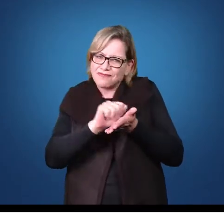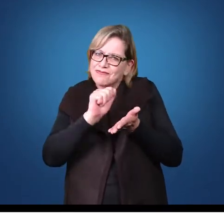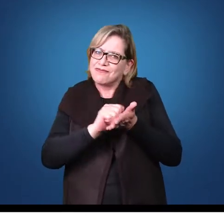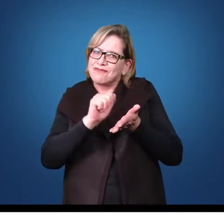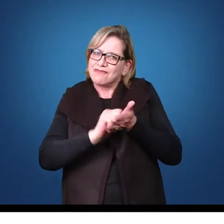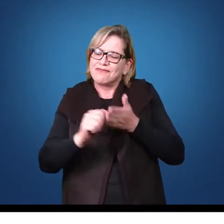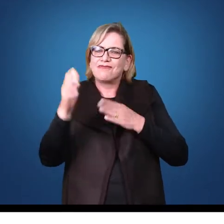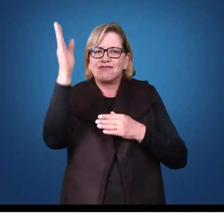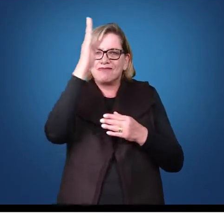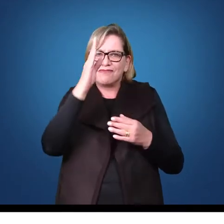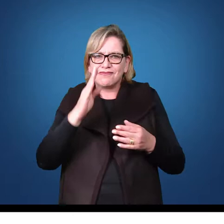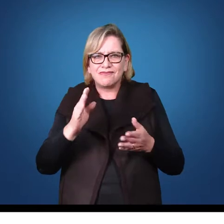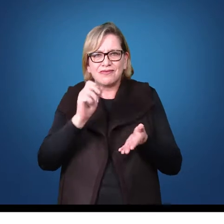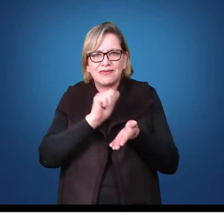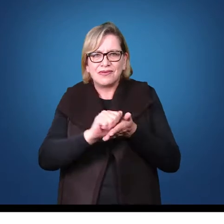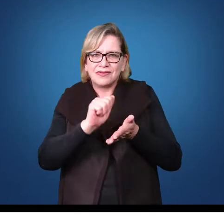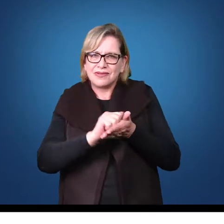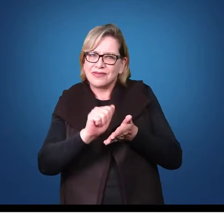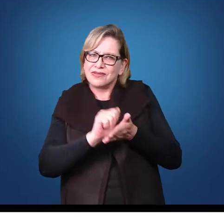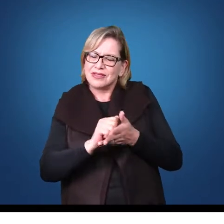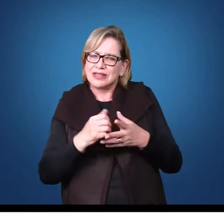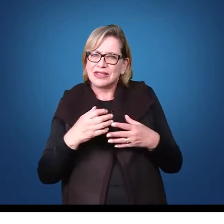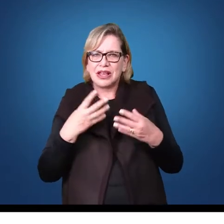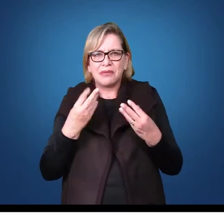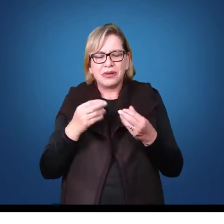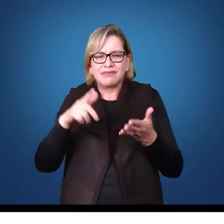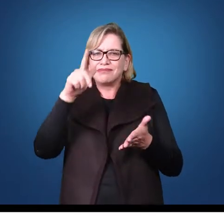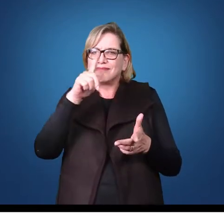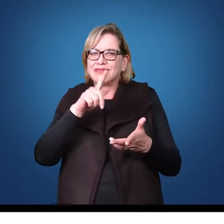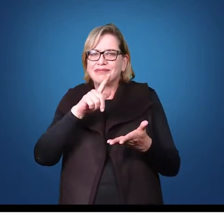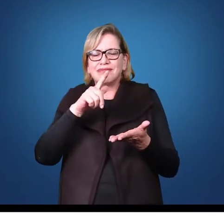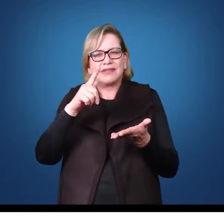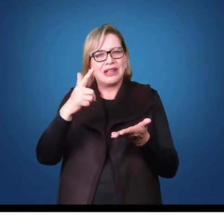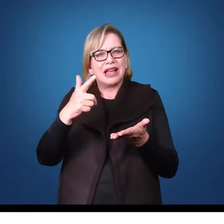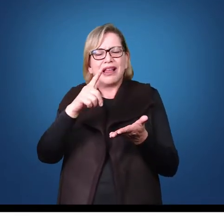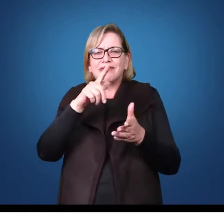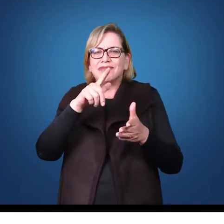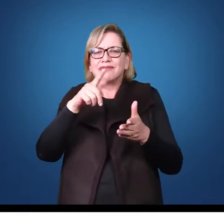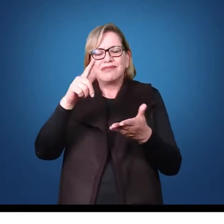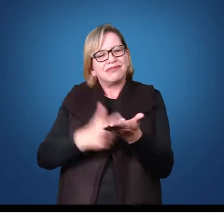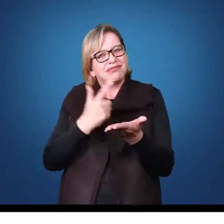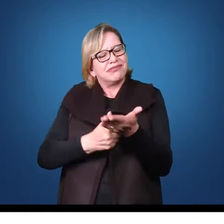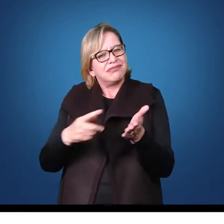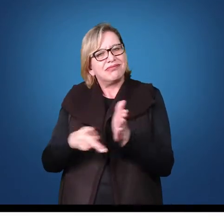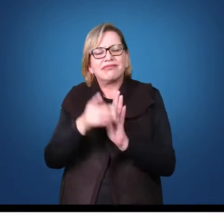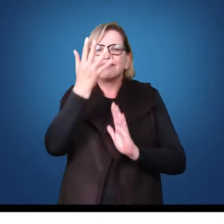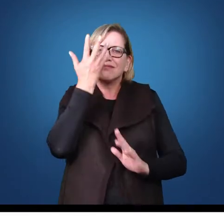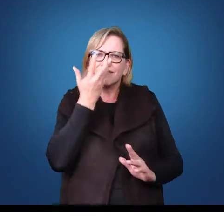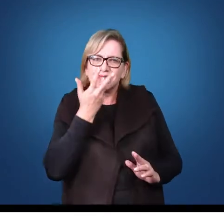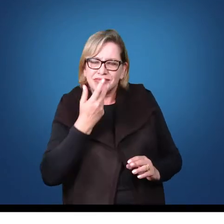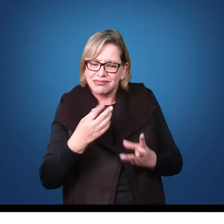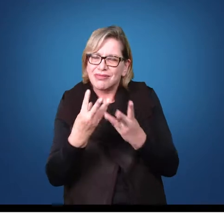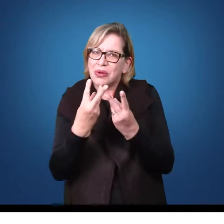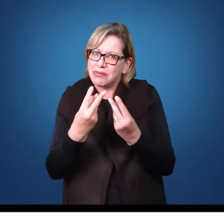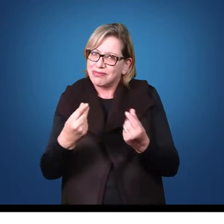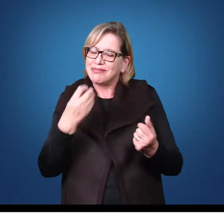brasileira e escreve muita literatura infantil de qualidade